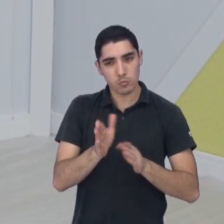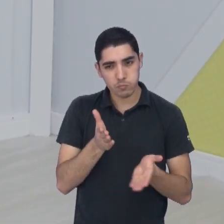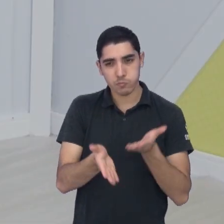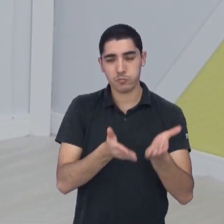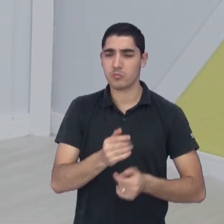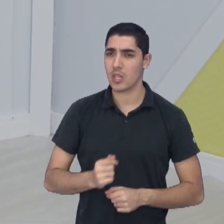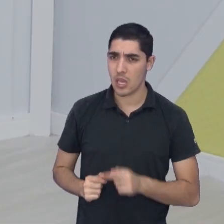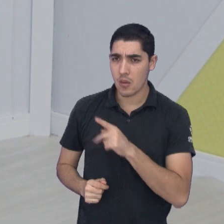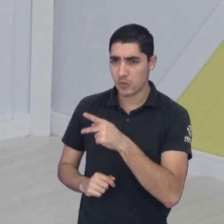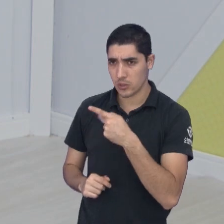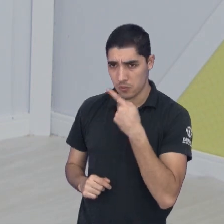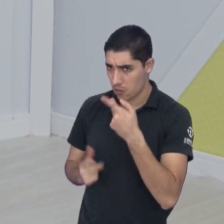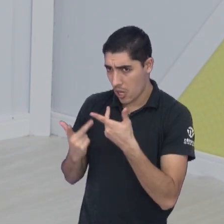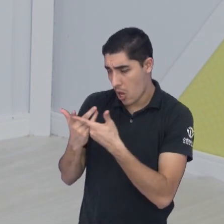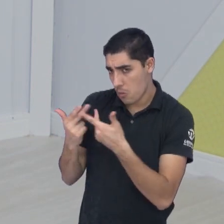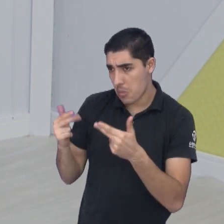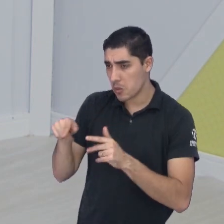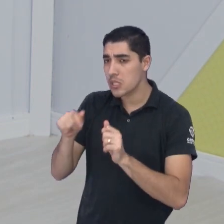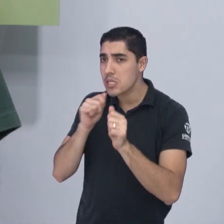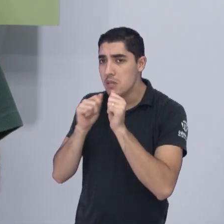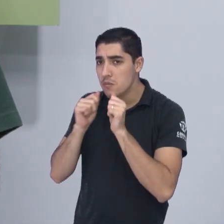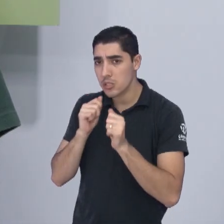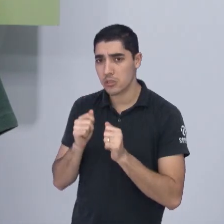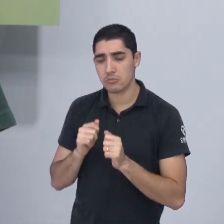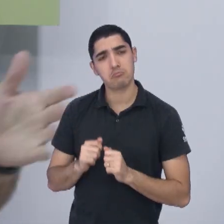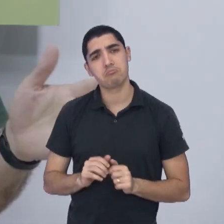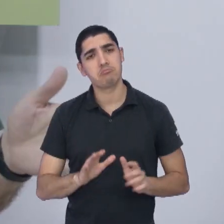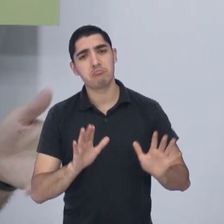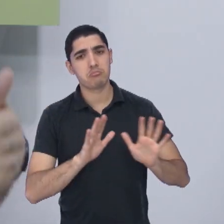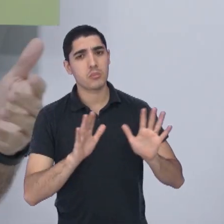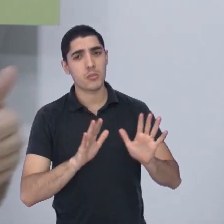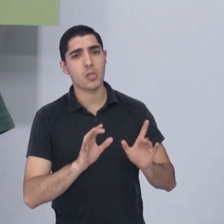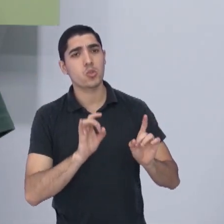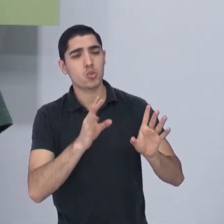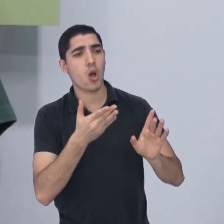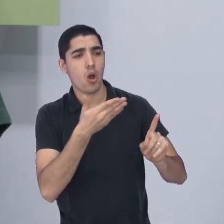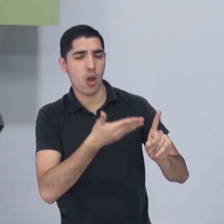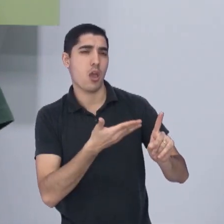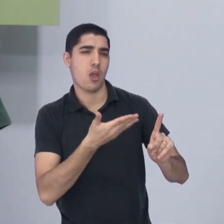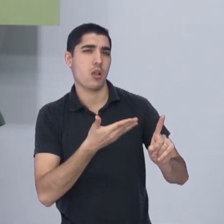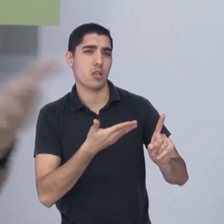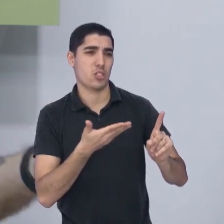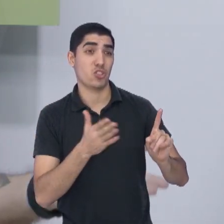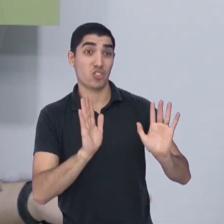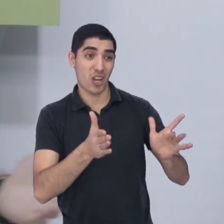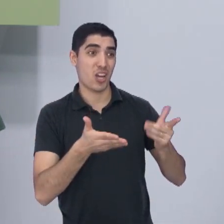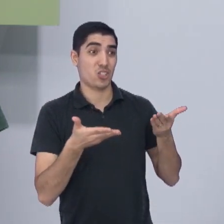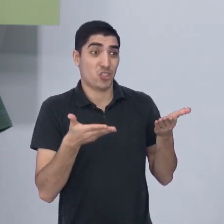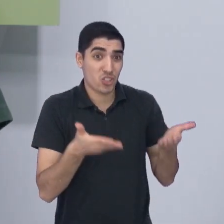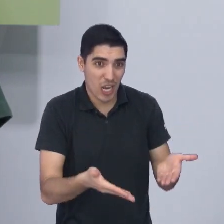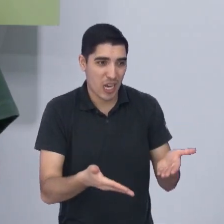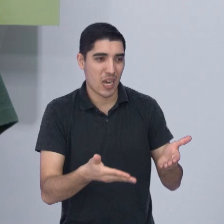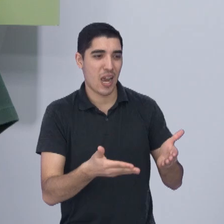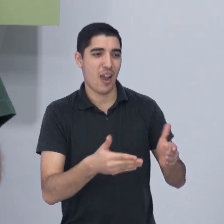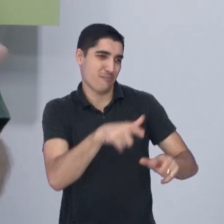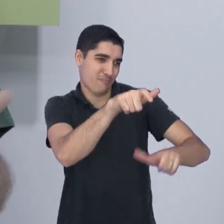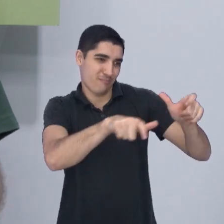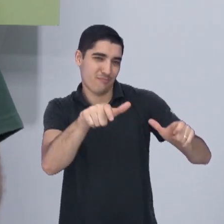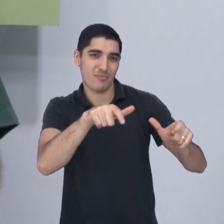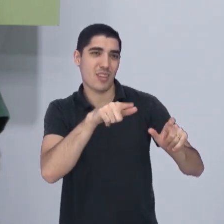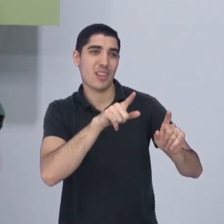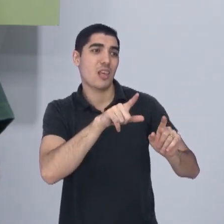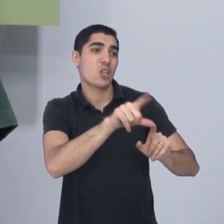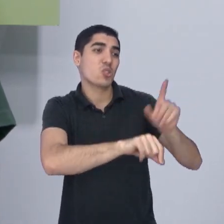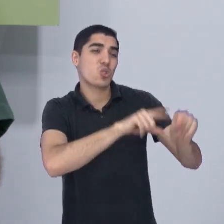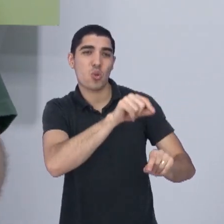você destaca dessa primeira parte da entrevista? Essa questão de ele pegar o time, né, enfim, que não é o dele, né, pegar o time que é de outro,